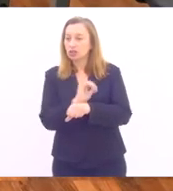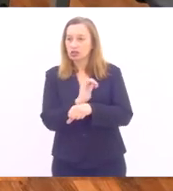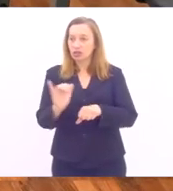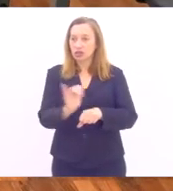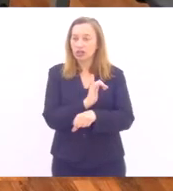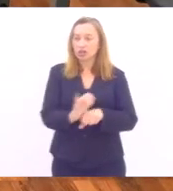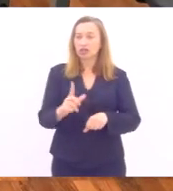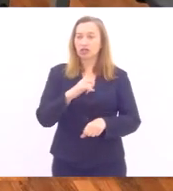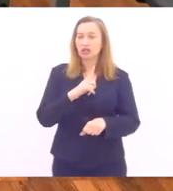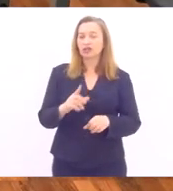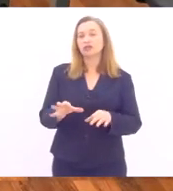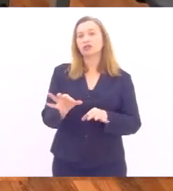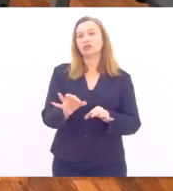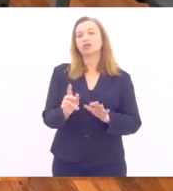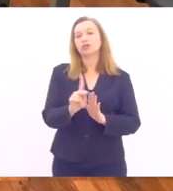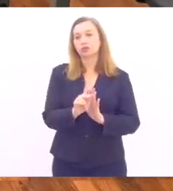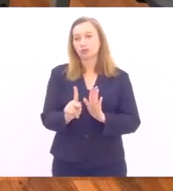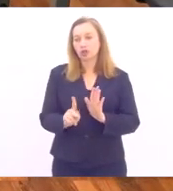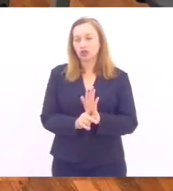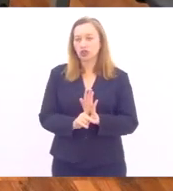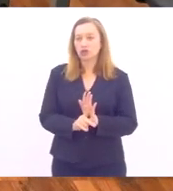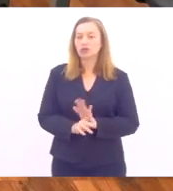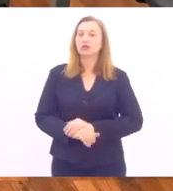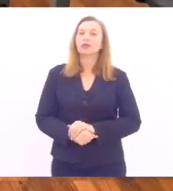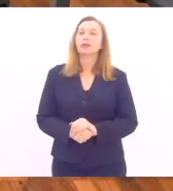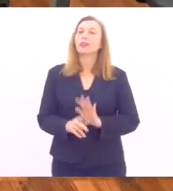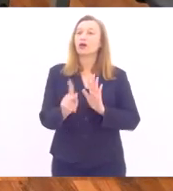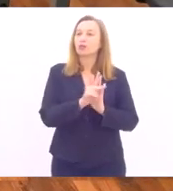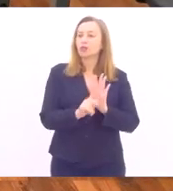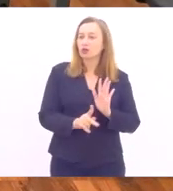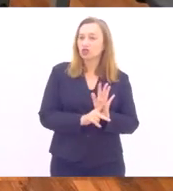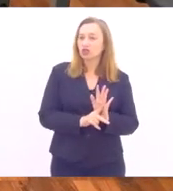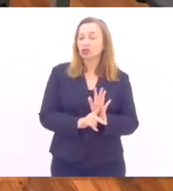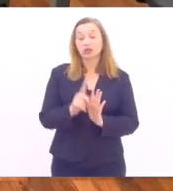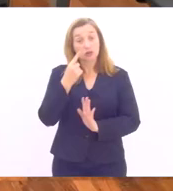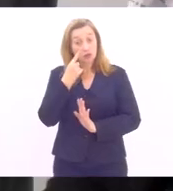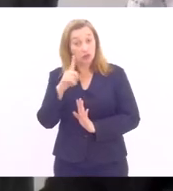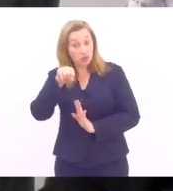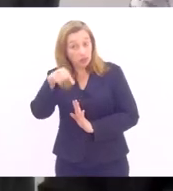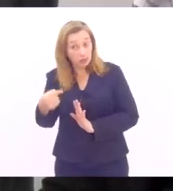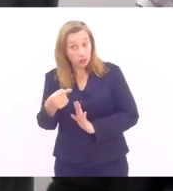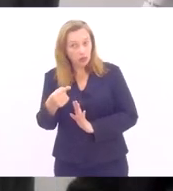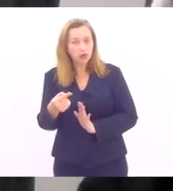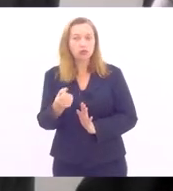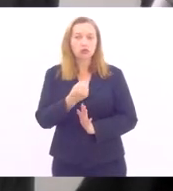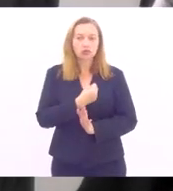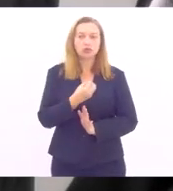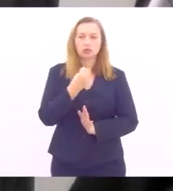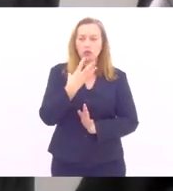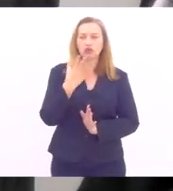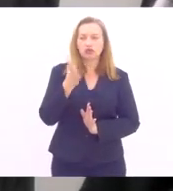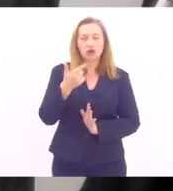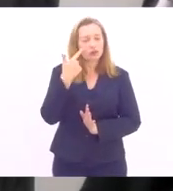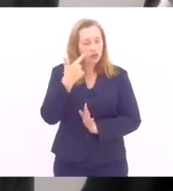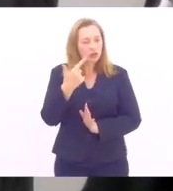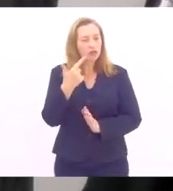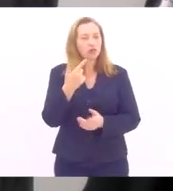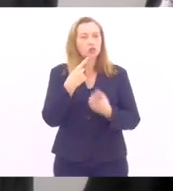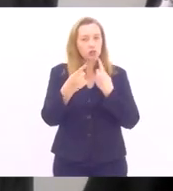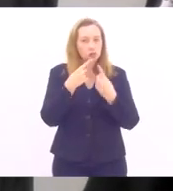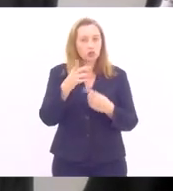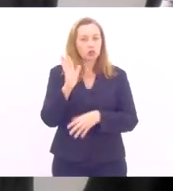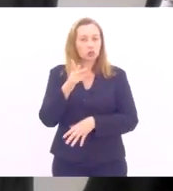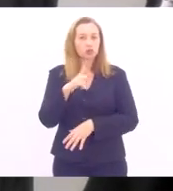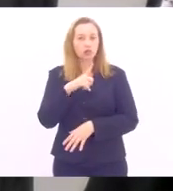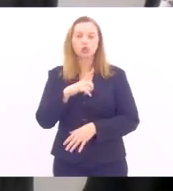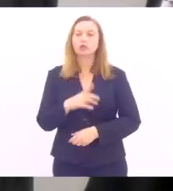projeto. O projeto, ele tem, vocês vão ver depois, a maioria já conhece, já participou dos debates, ele